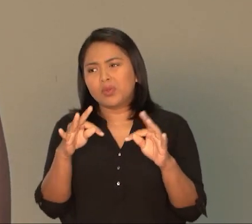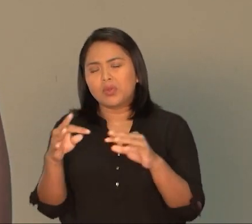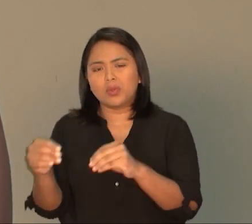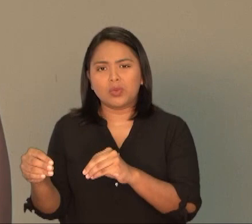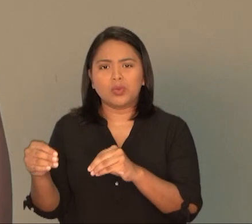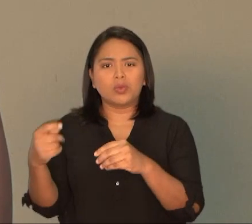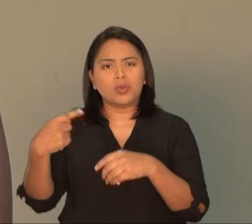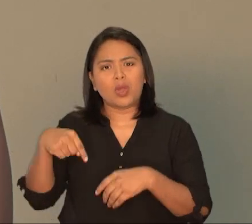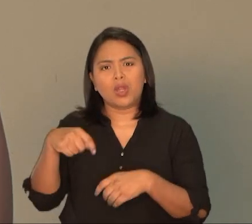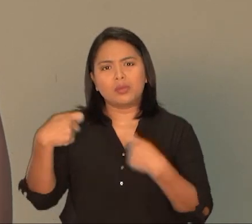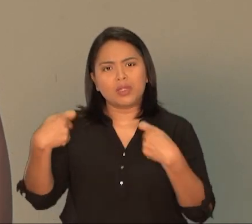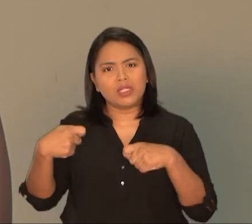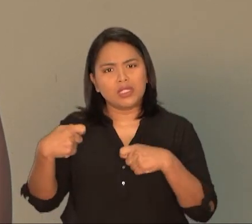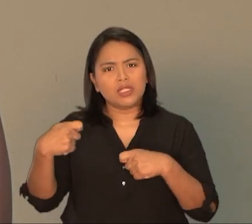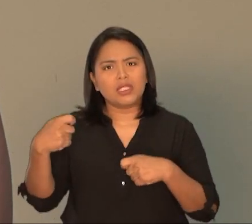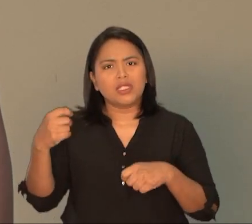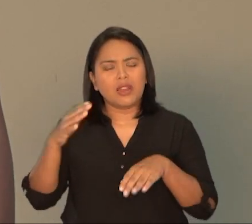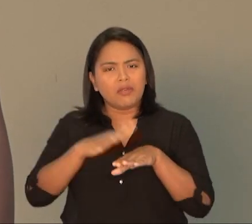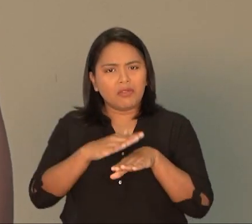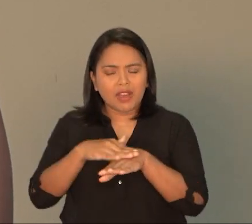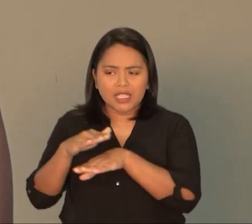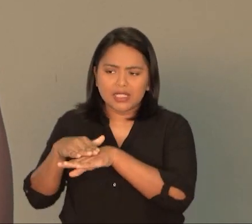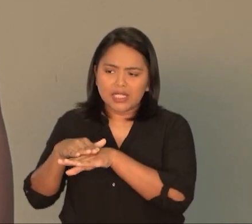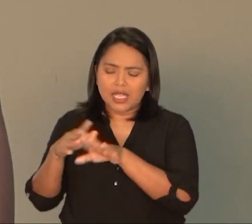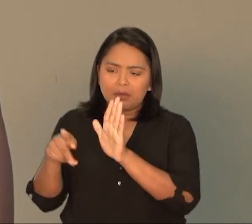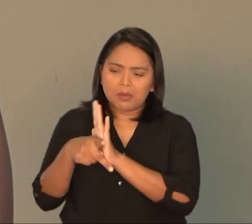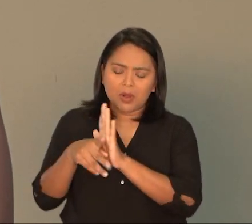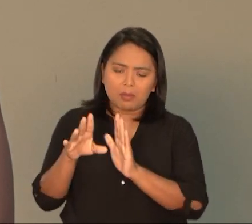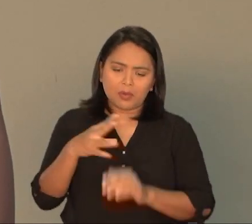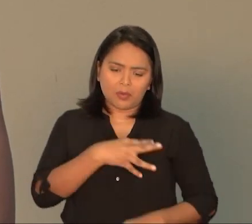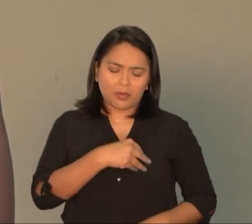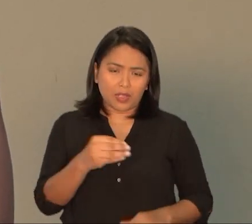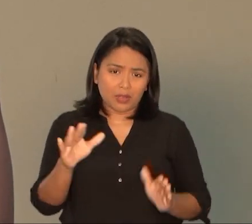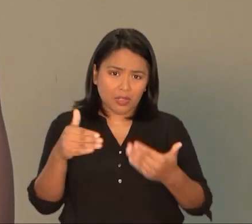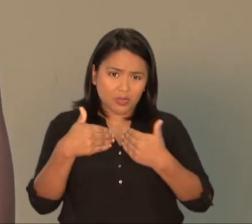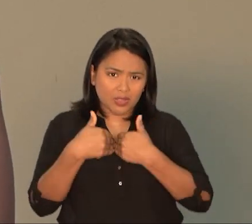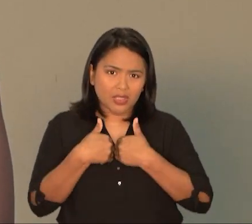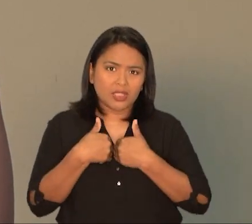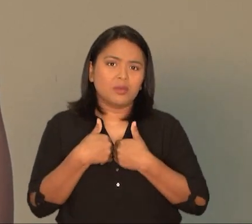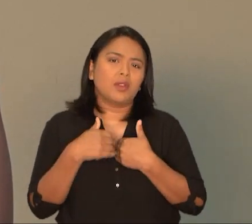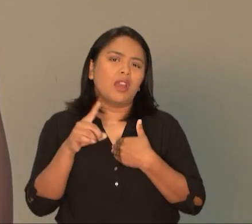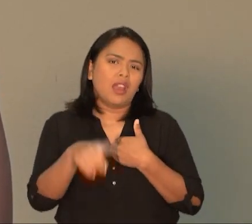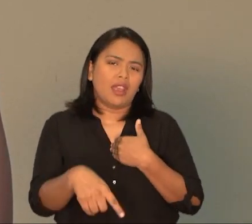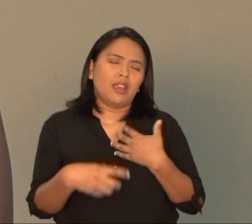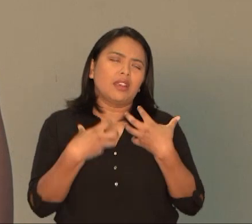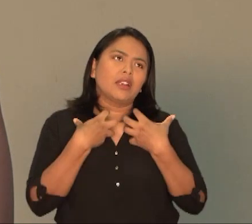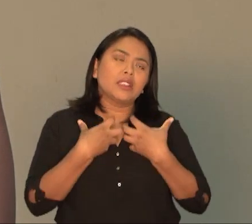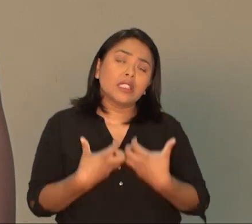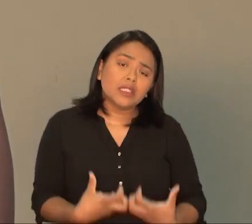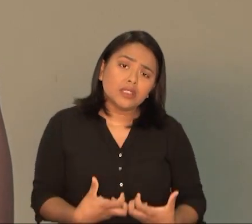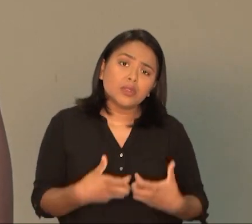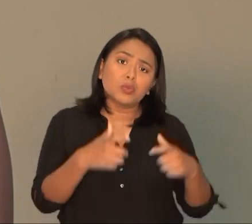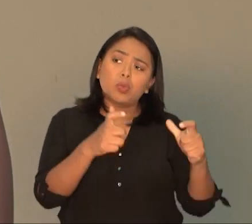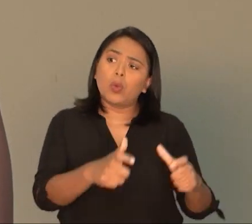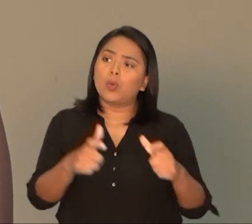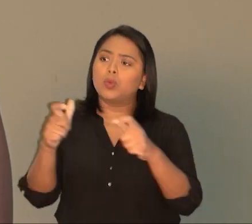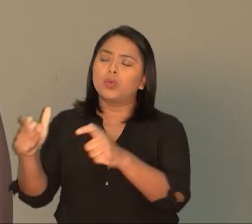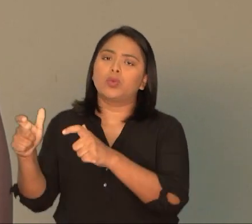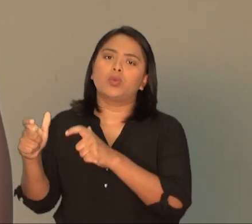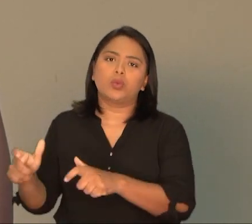fazer para os nossos filhos autistas sempre gera um desgaste muito grande em todos os setores,